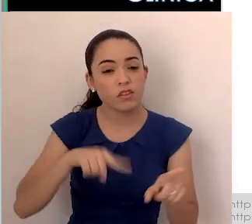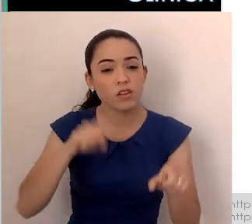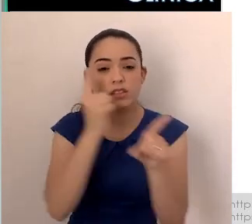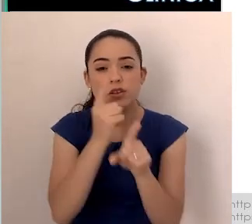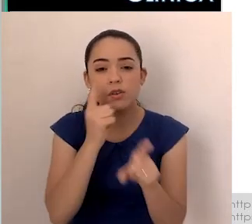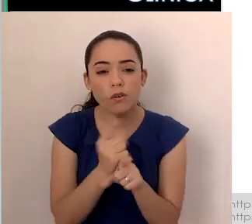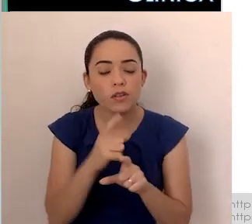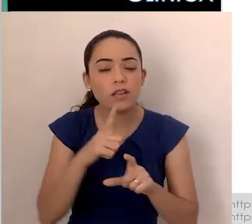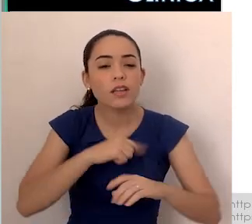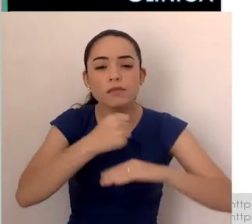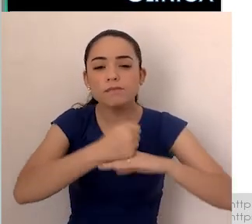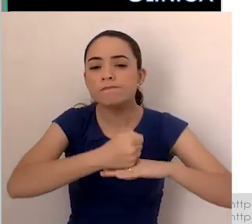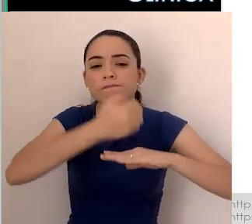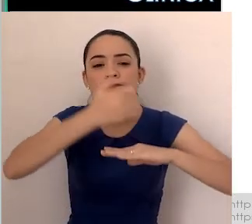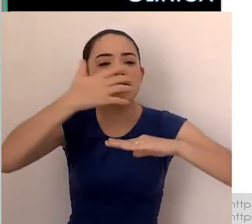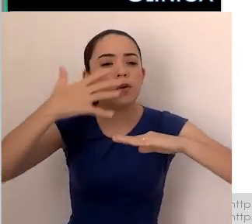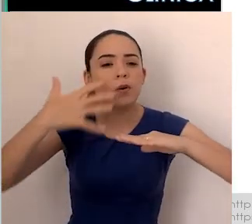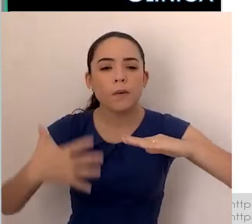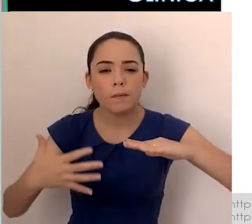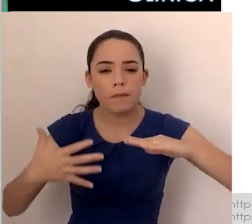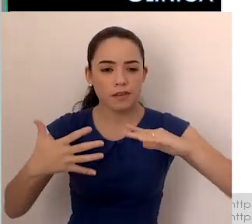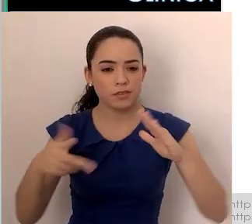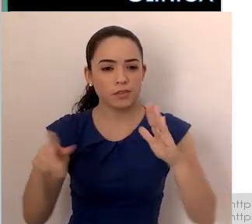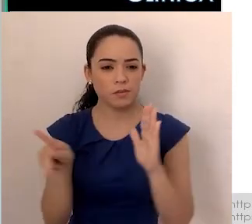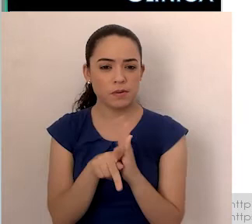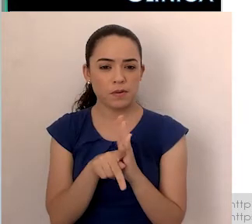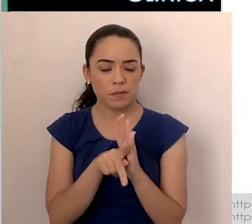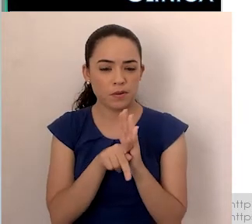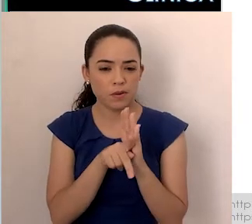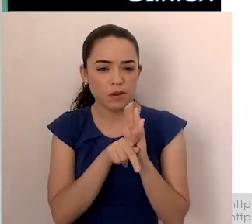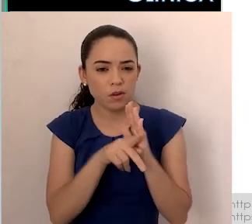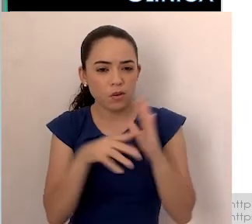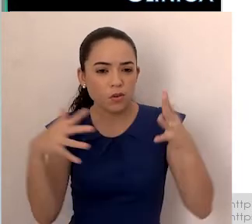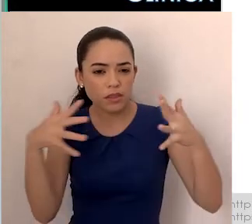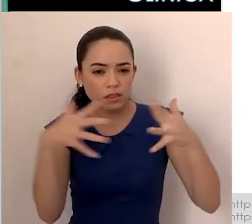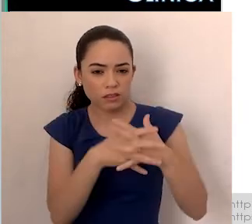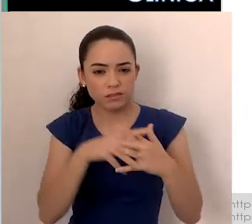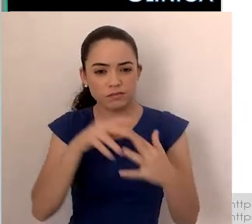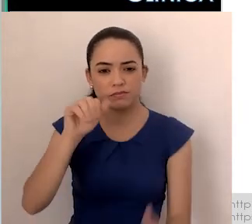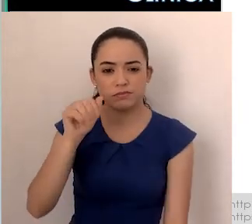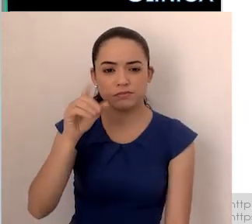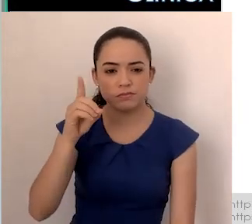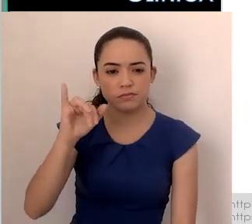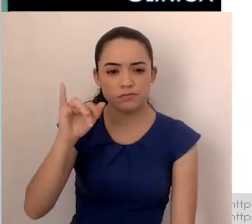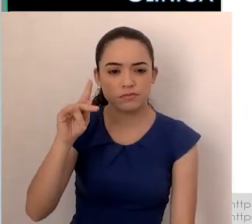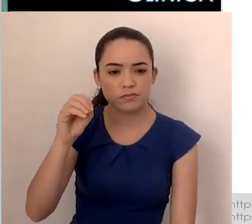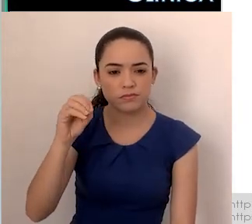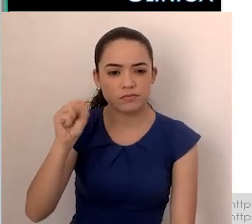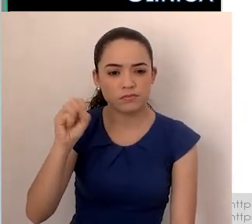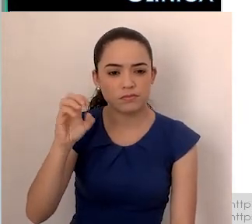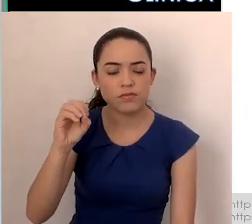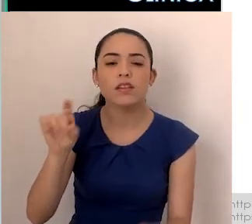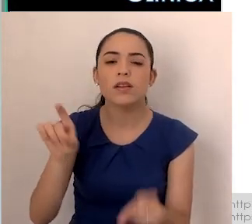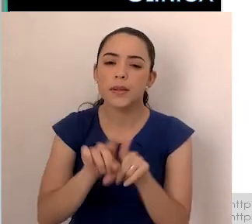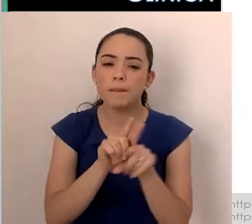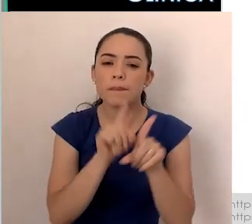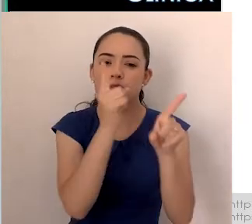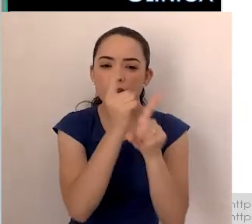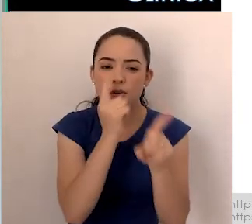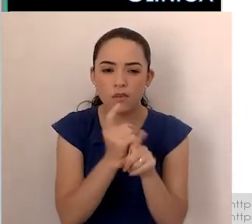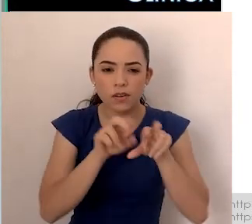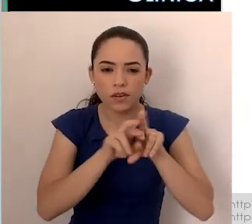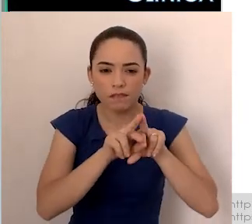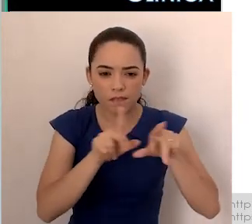na aterosclerose, por exemplo. Observa-se alta complexidade na fisiopatologia do estado inflamatório do tecido